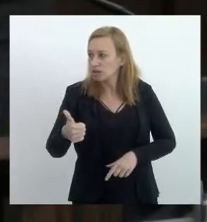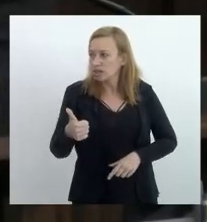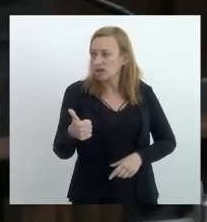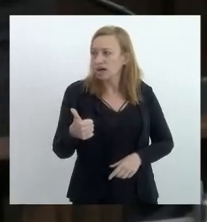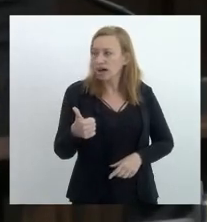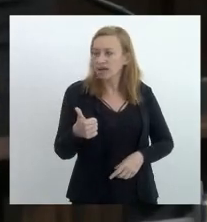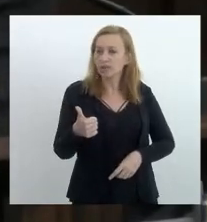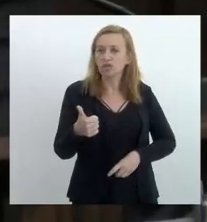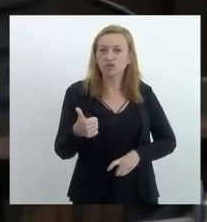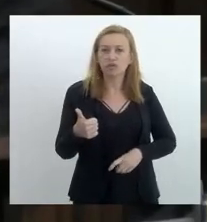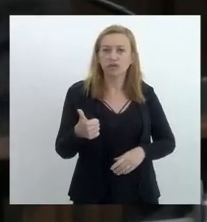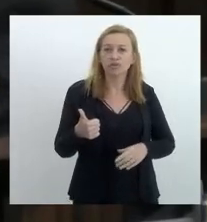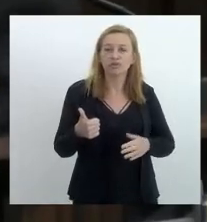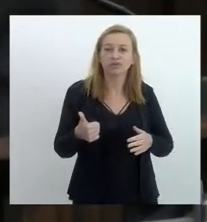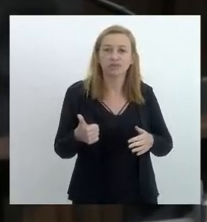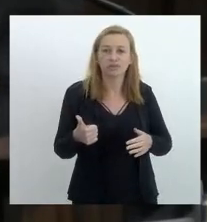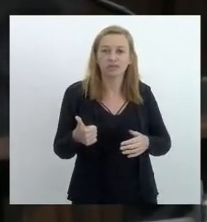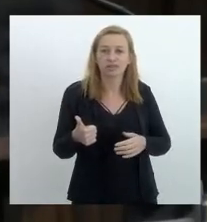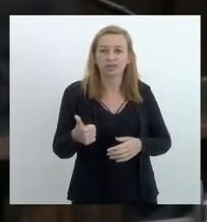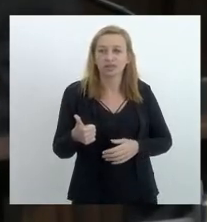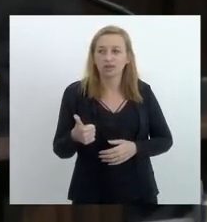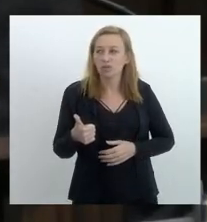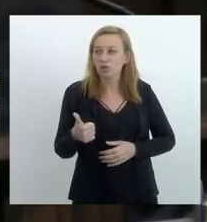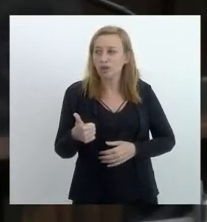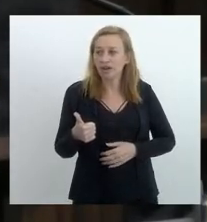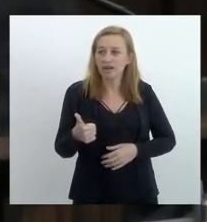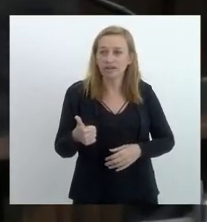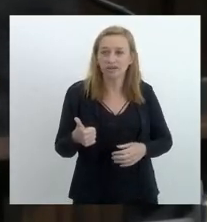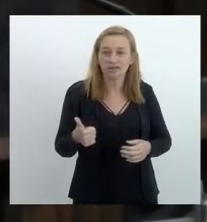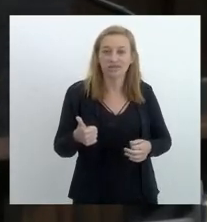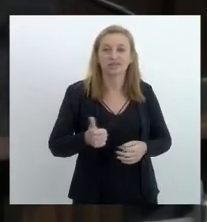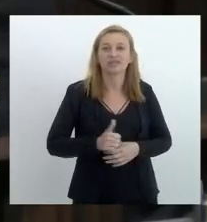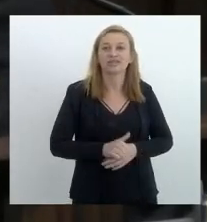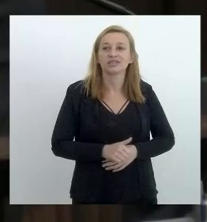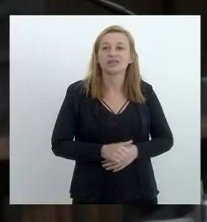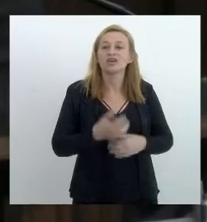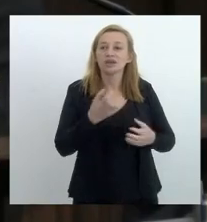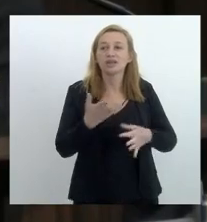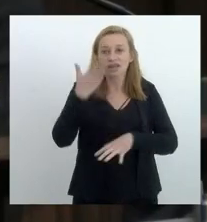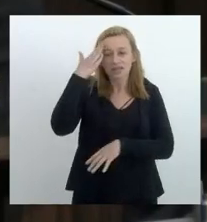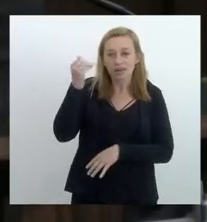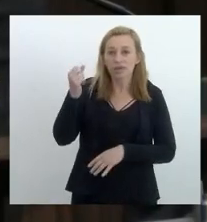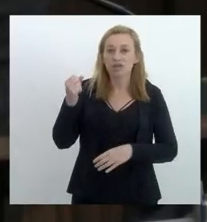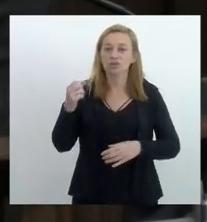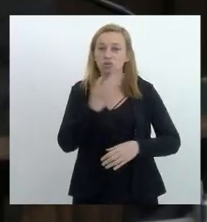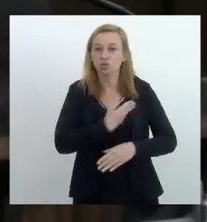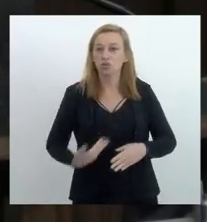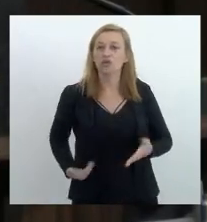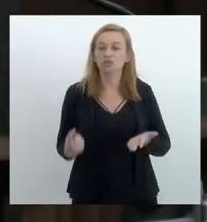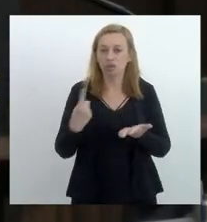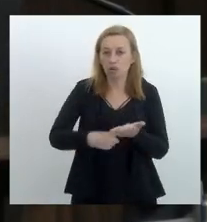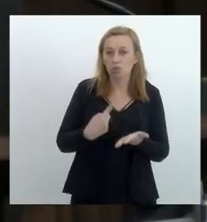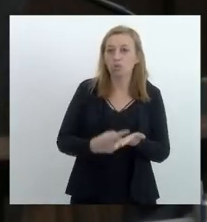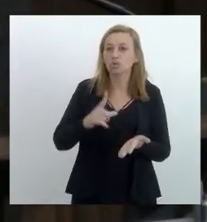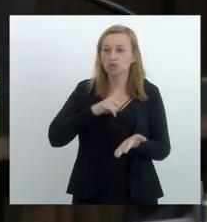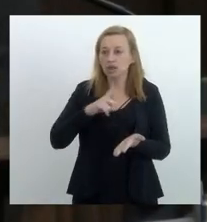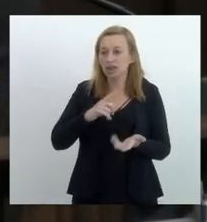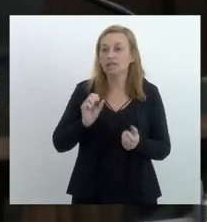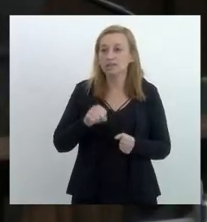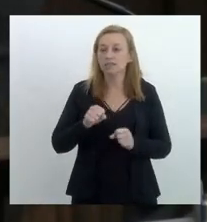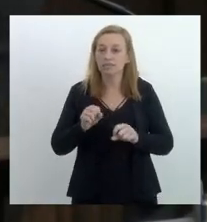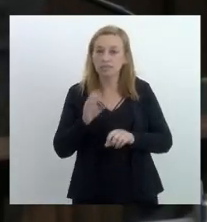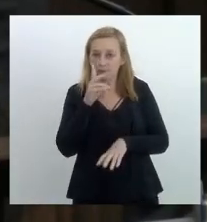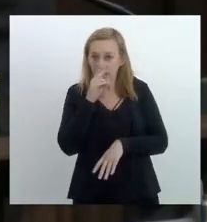esse outro limite. É possível escrever isso na lei. Aliás, eu vou fazer emenda nesse sentido. Eu queria saber se o governo tem acordo, já que a disposição do governo parece